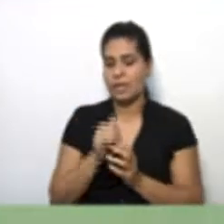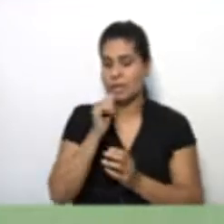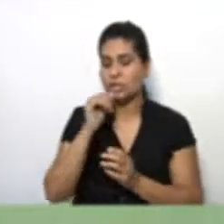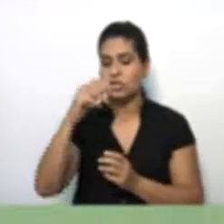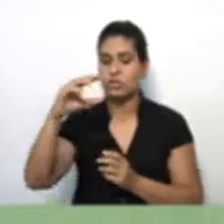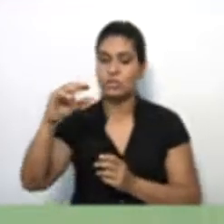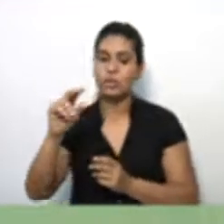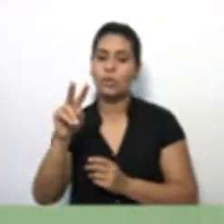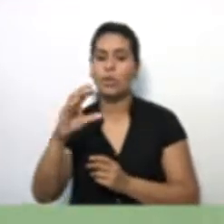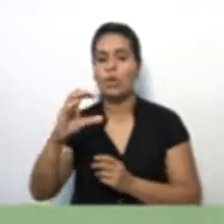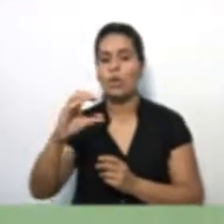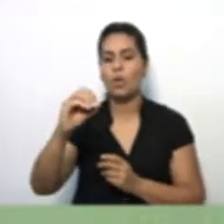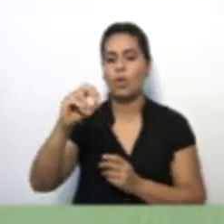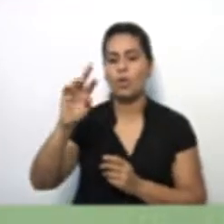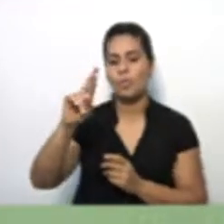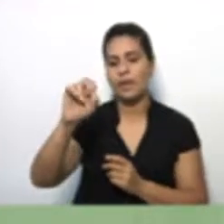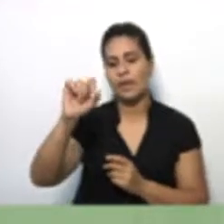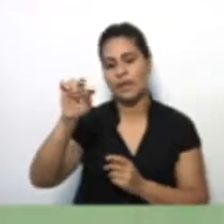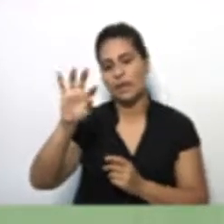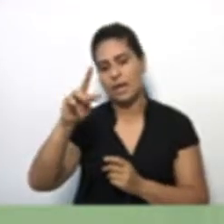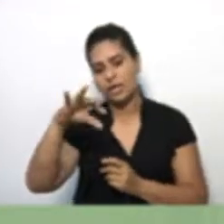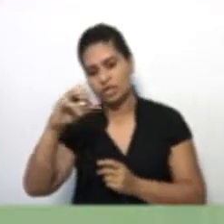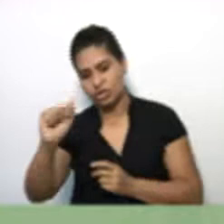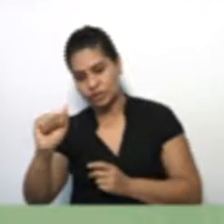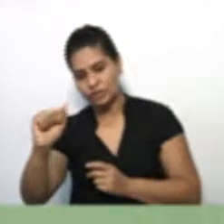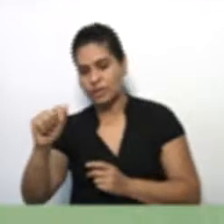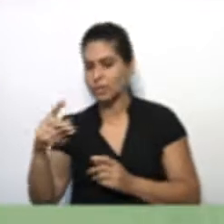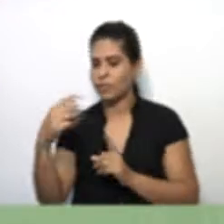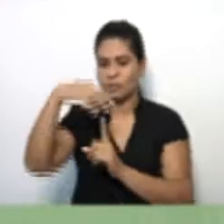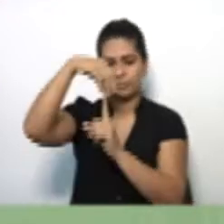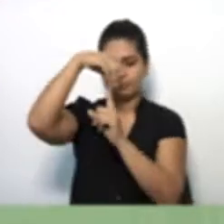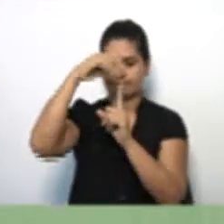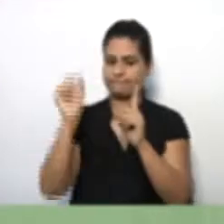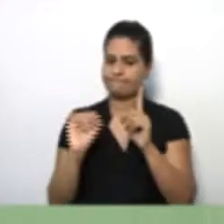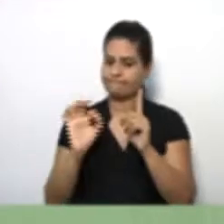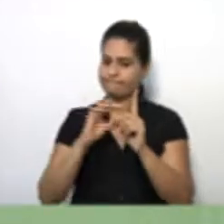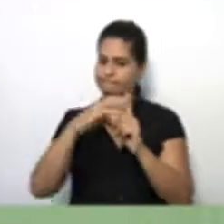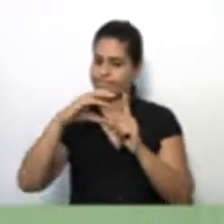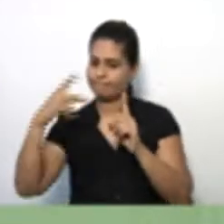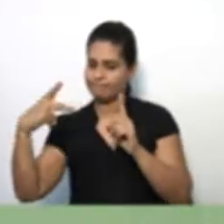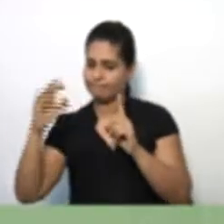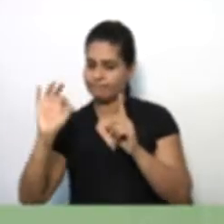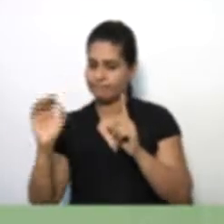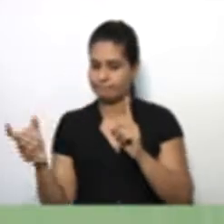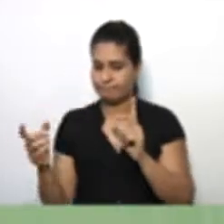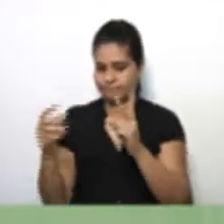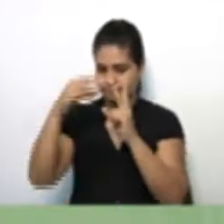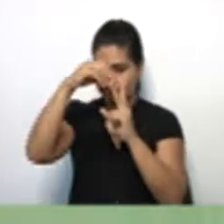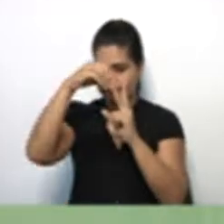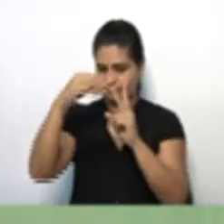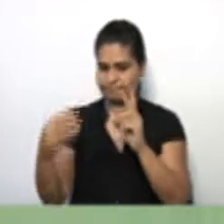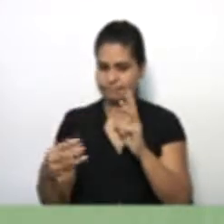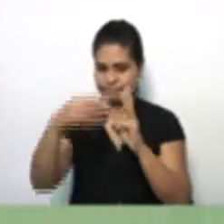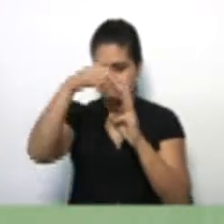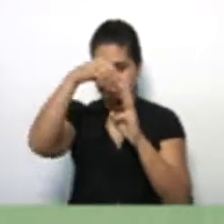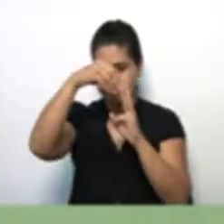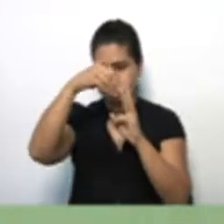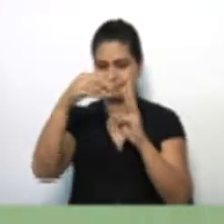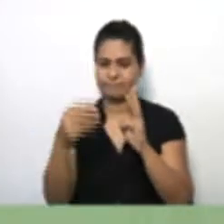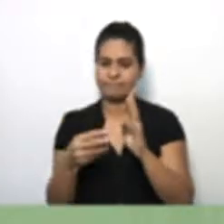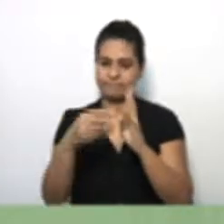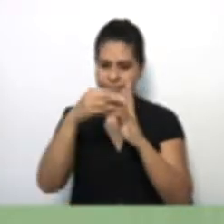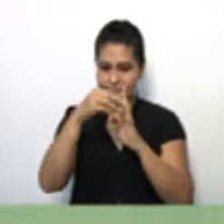tua cooperativa, ela não vai existir só com você. Ela precisa existir de você e mais um, e mais